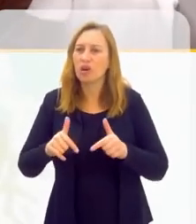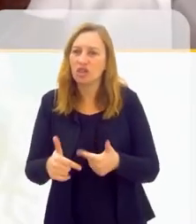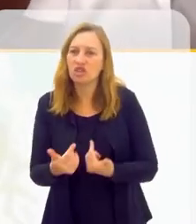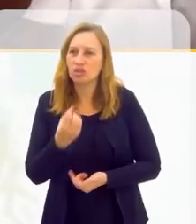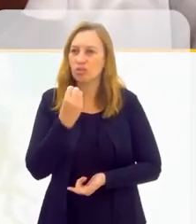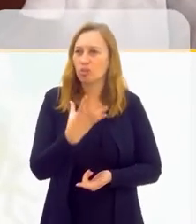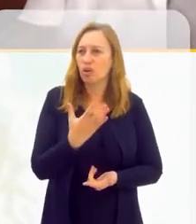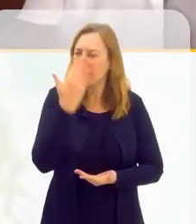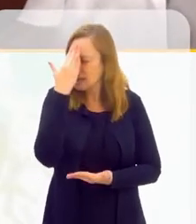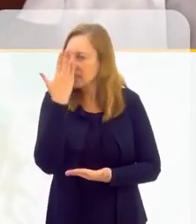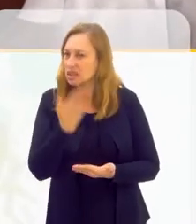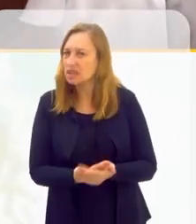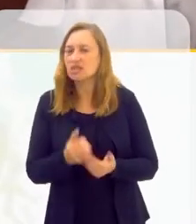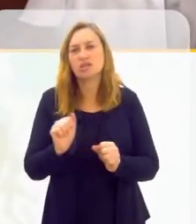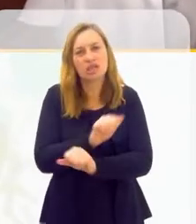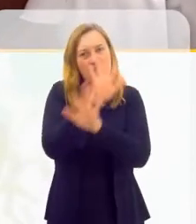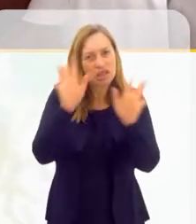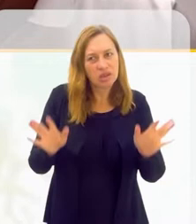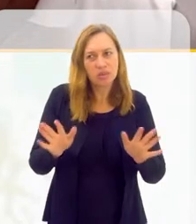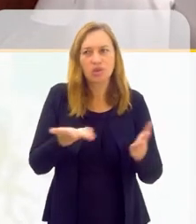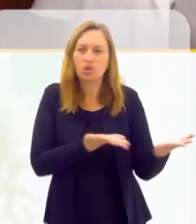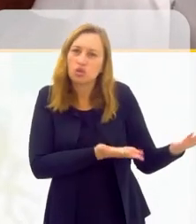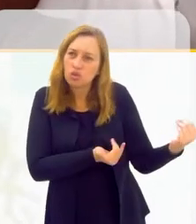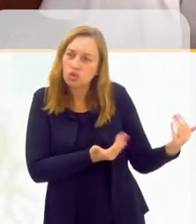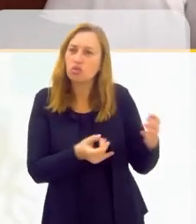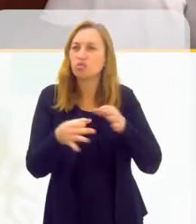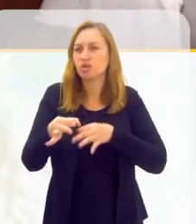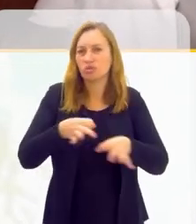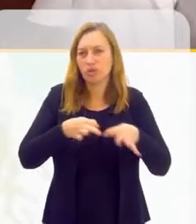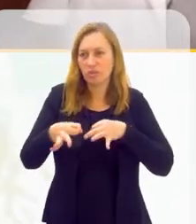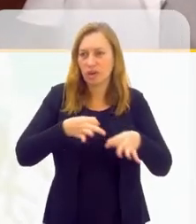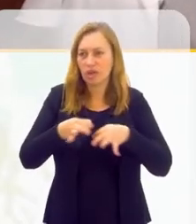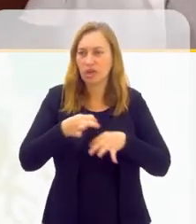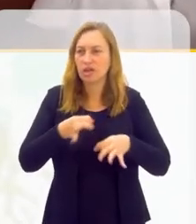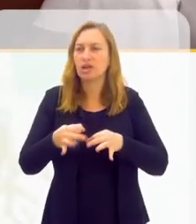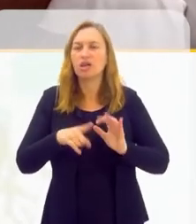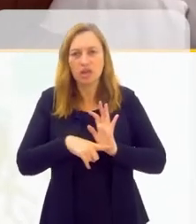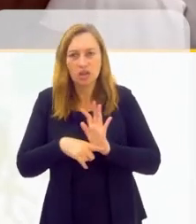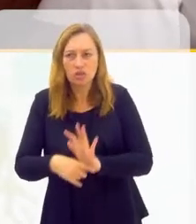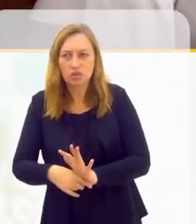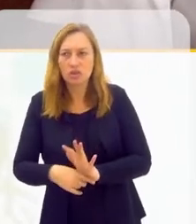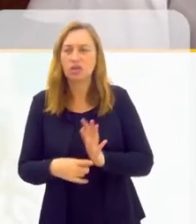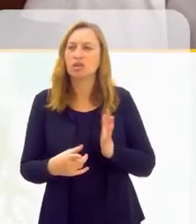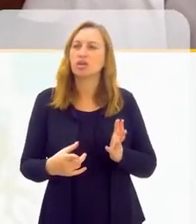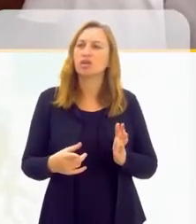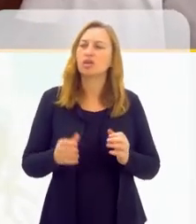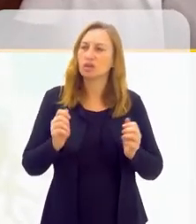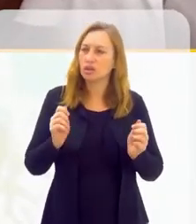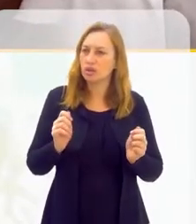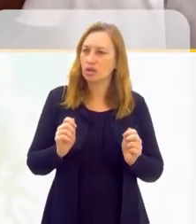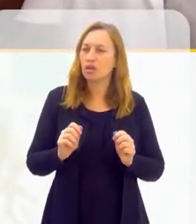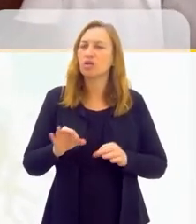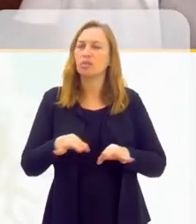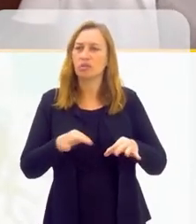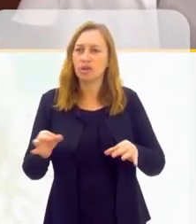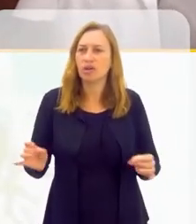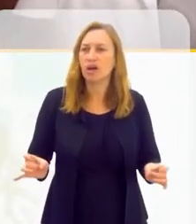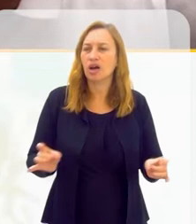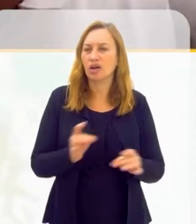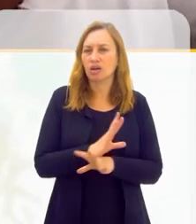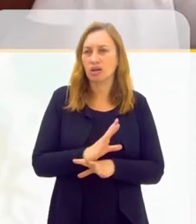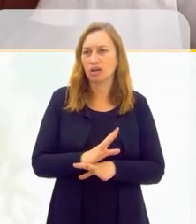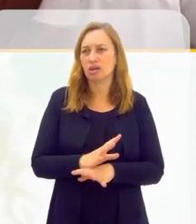ação, mas sim porque acreditamos claramente que aquele jovem está preparado, nós ajudamos a que essa preparação